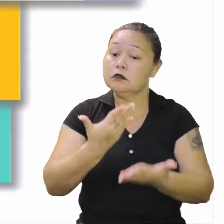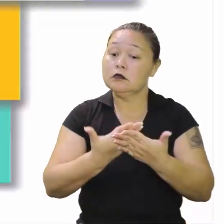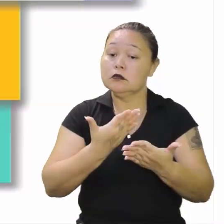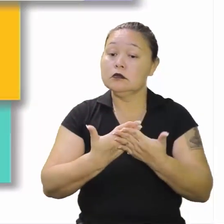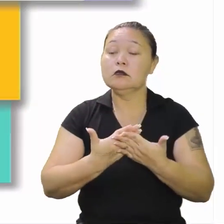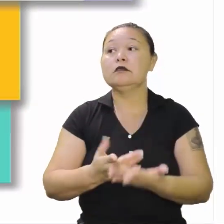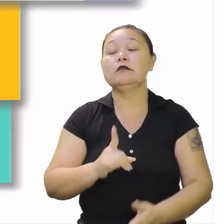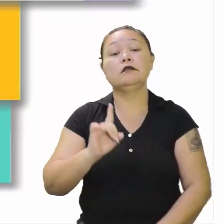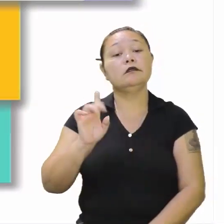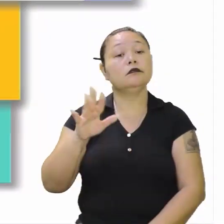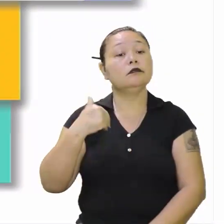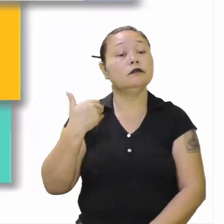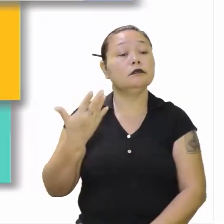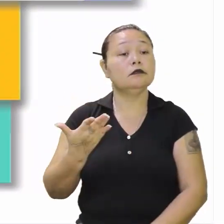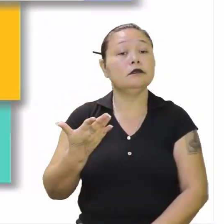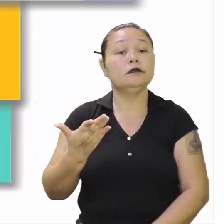só,